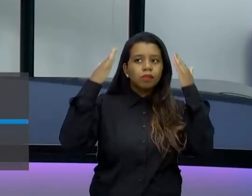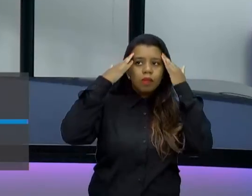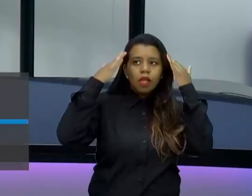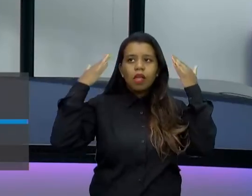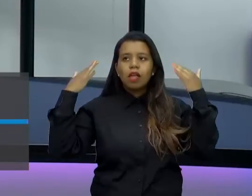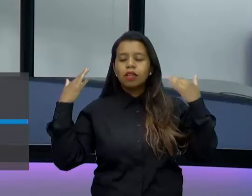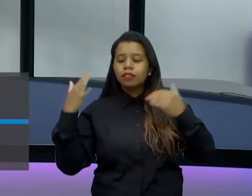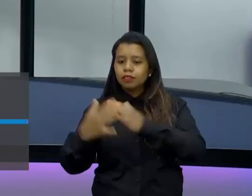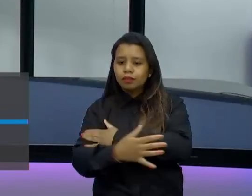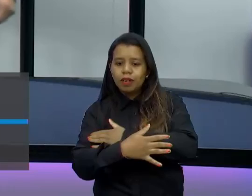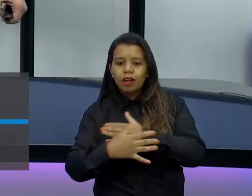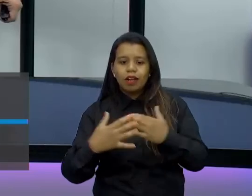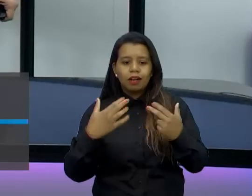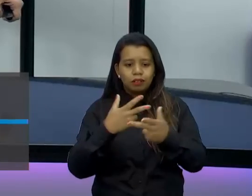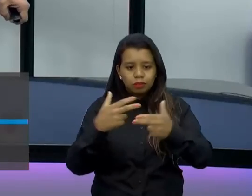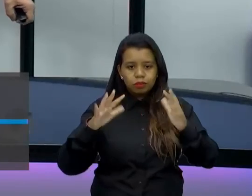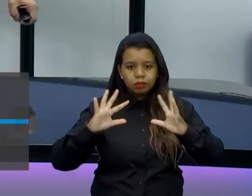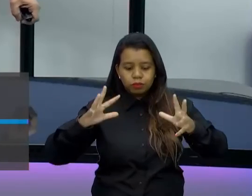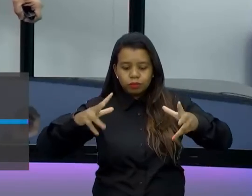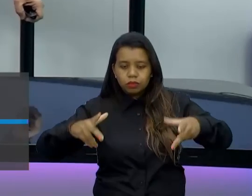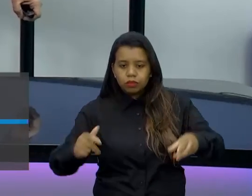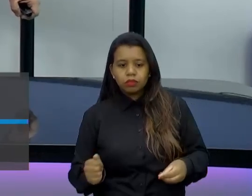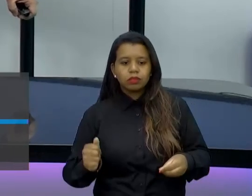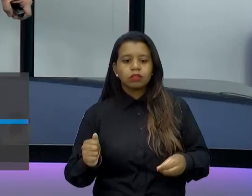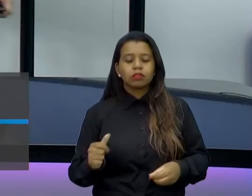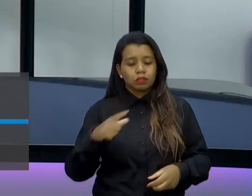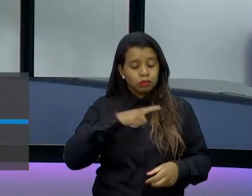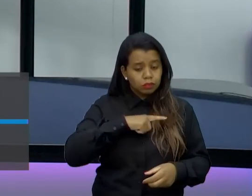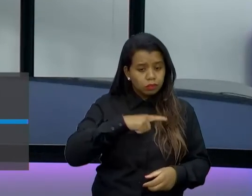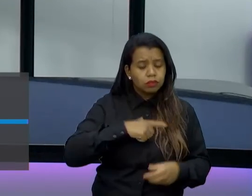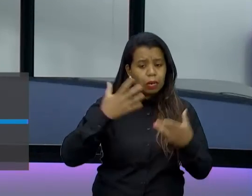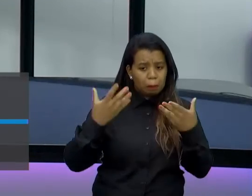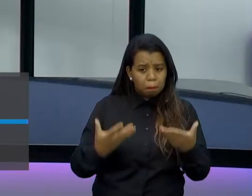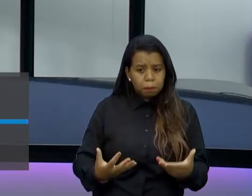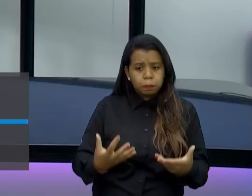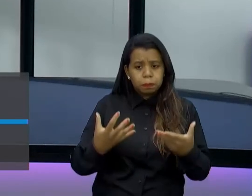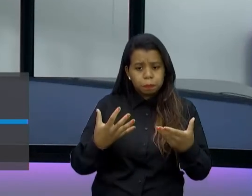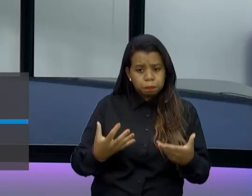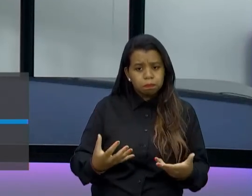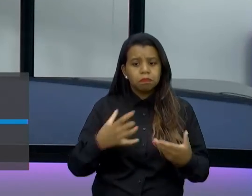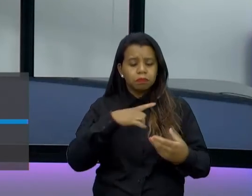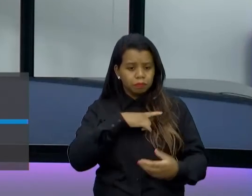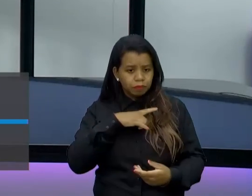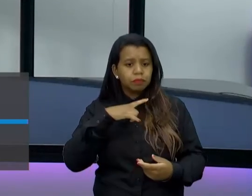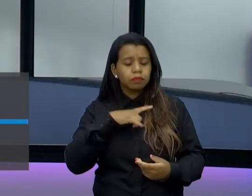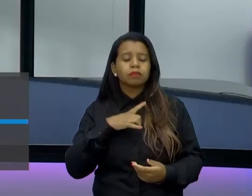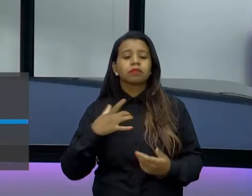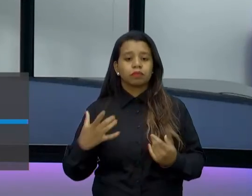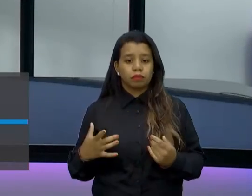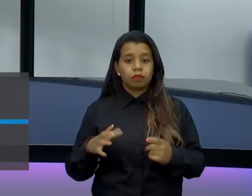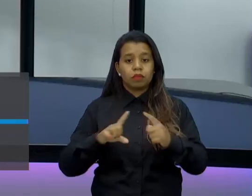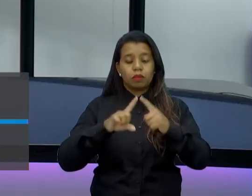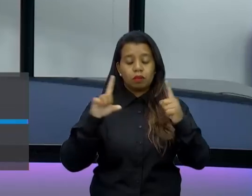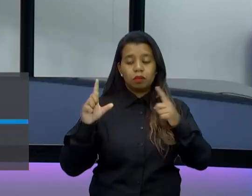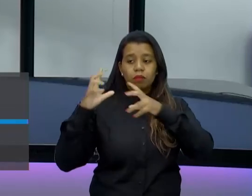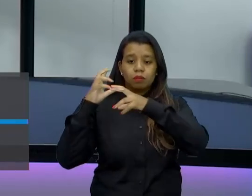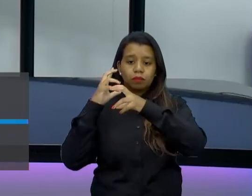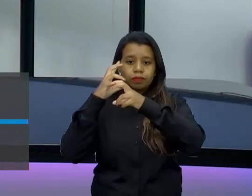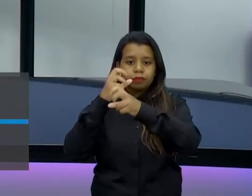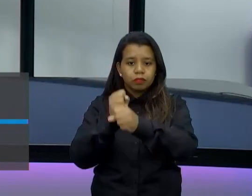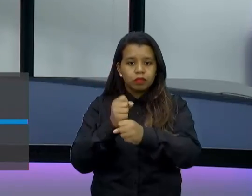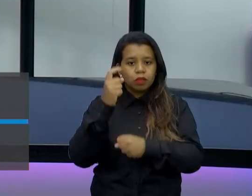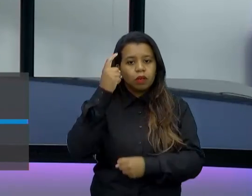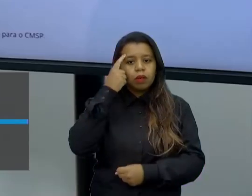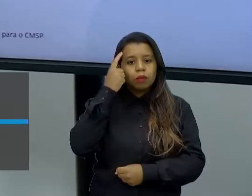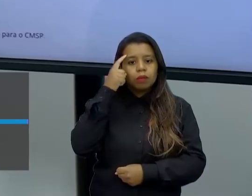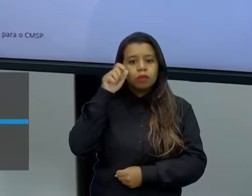na jogada, né? Sim. Veja a muleta e tal, tudo entra na jogada. Mas a gente faz um cálculo, digamos assim, a gente pensa no momento